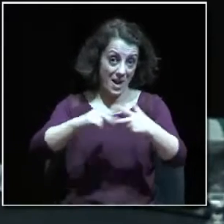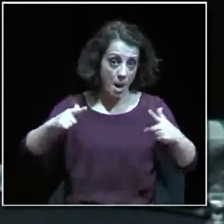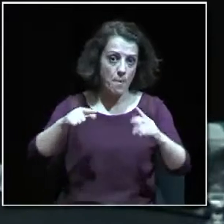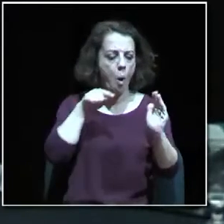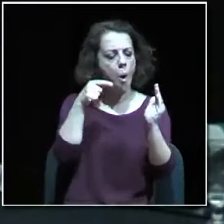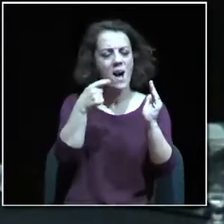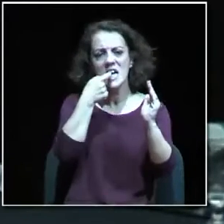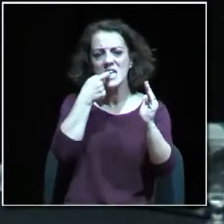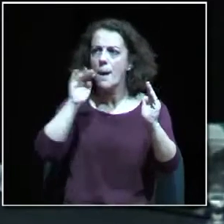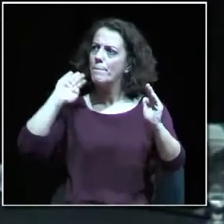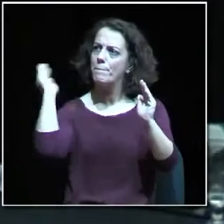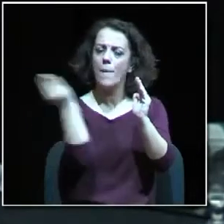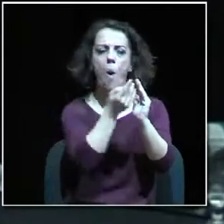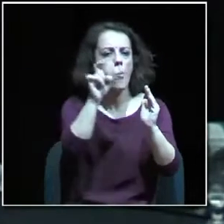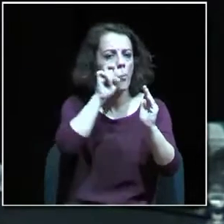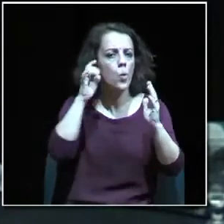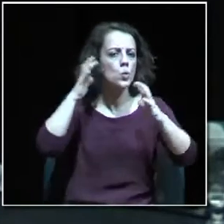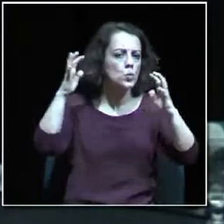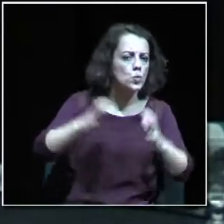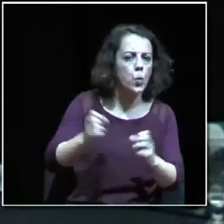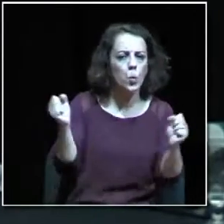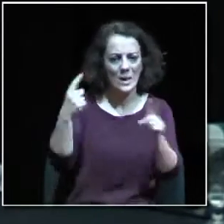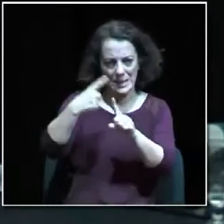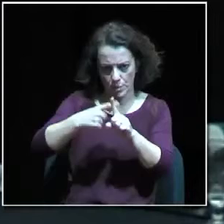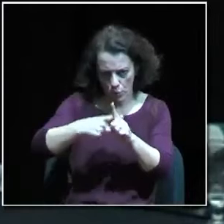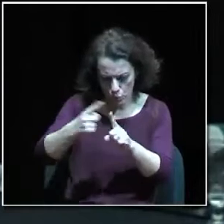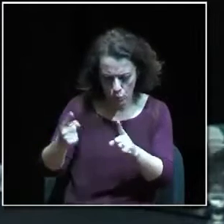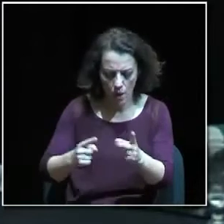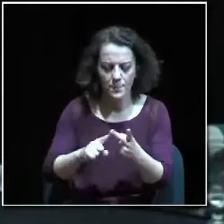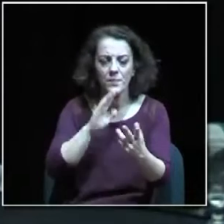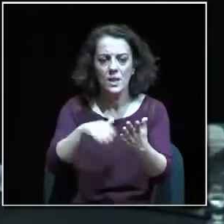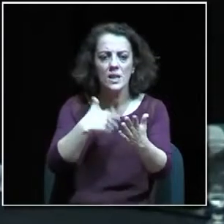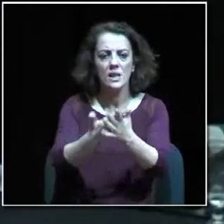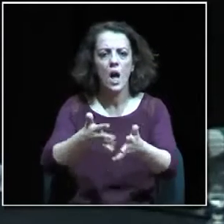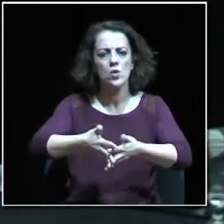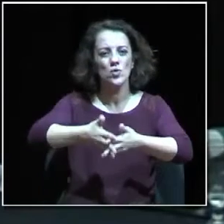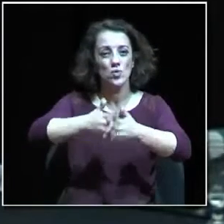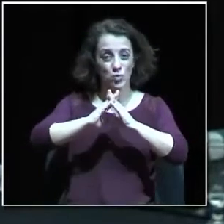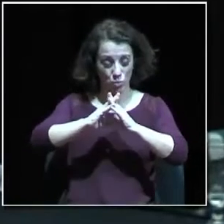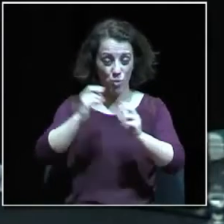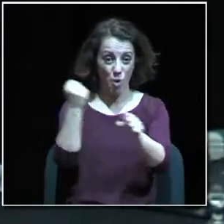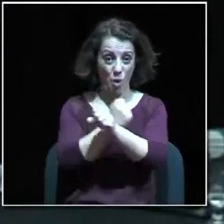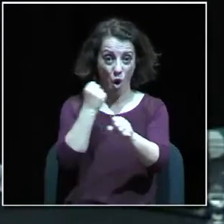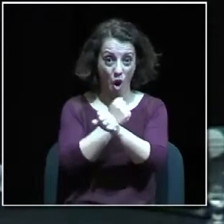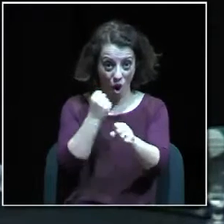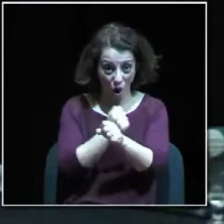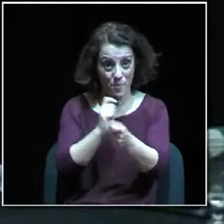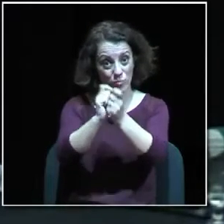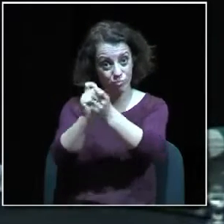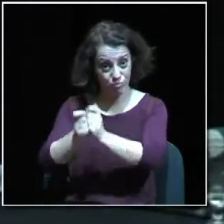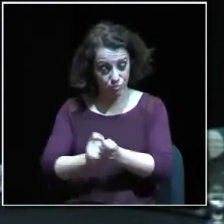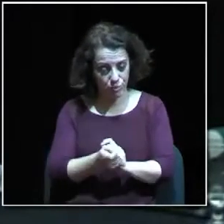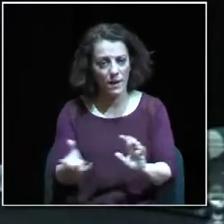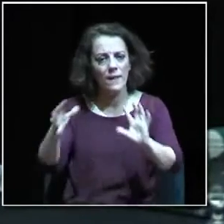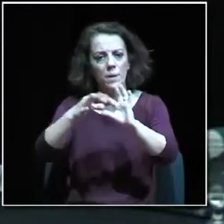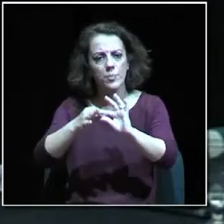urgentes, medidas como a microgeração e equipamentos municipais, preparando as infraestruturas reabilitadas ou edificadas para o efeito,